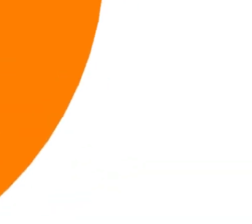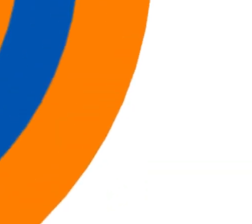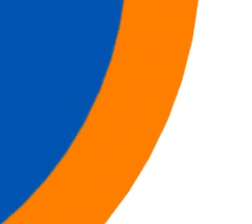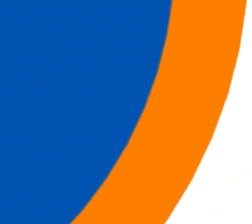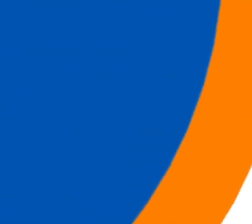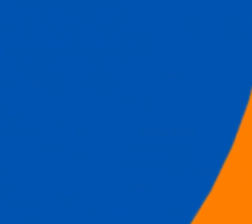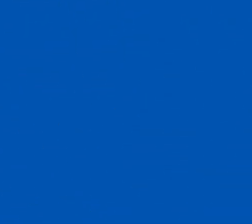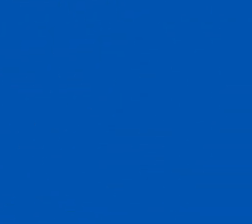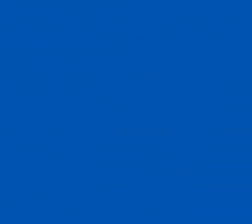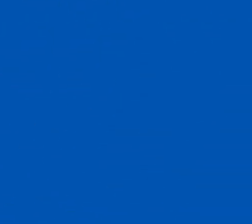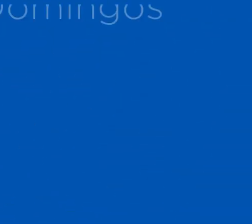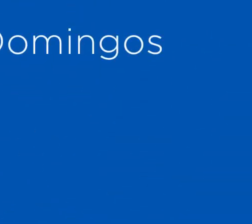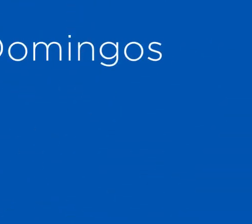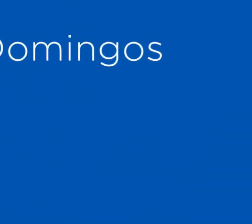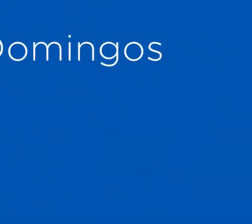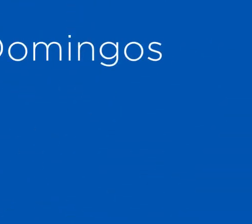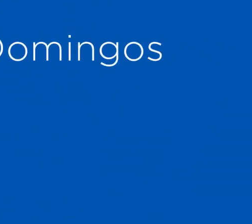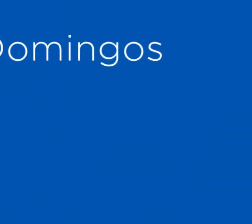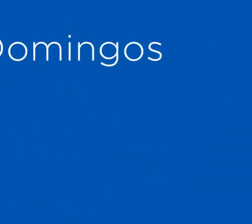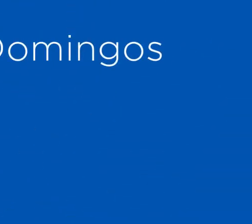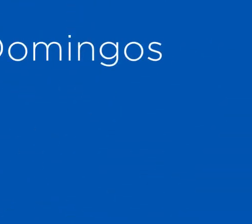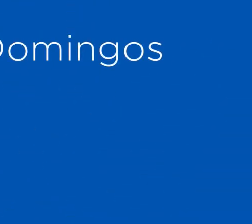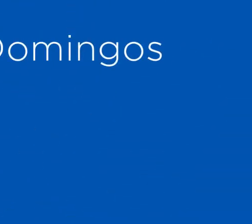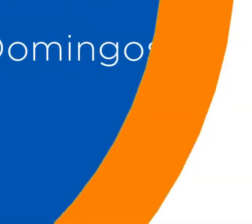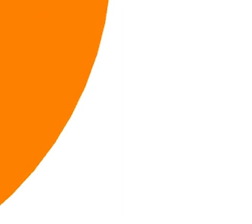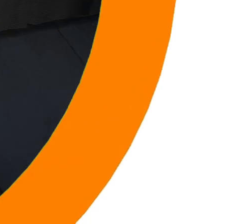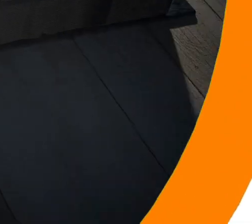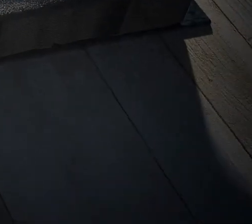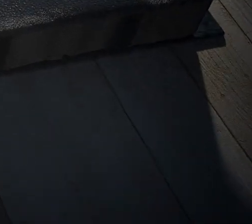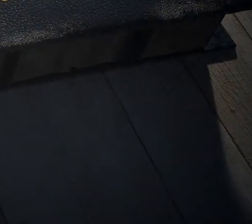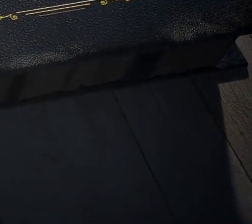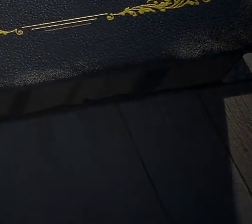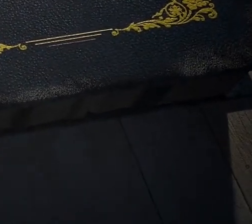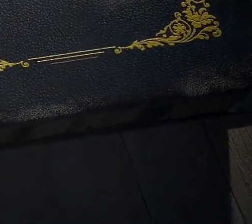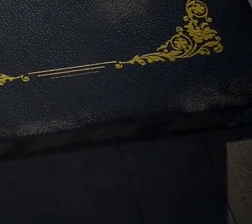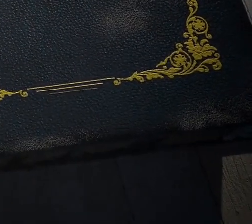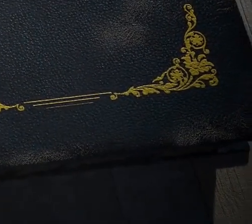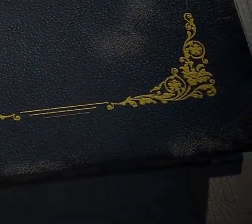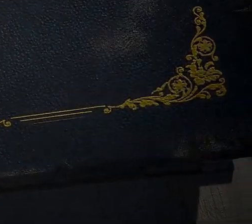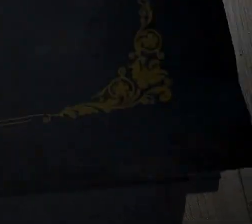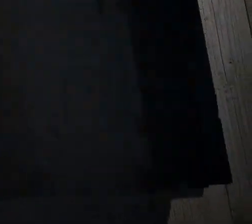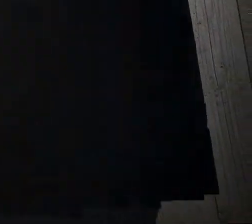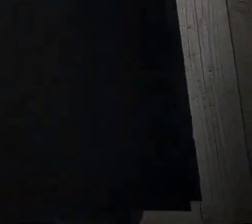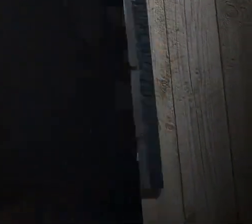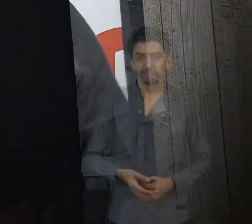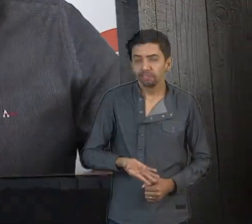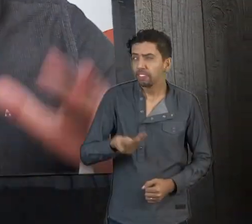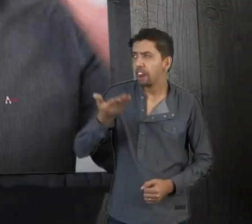E aí E aí e